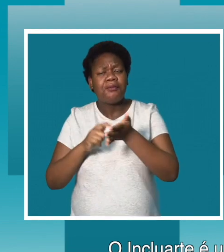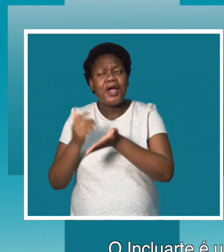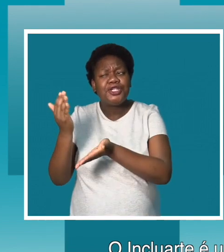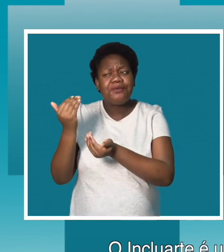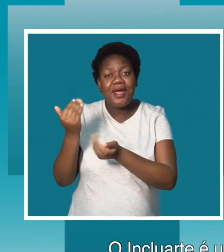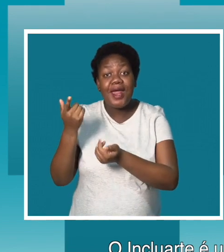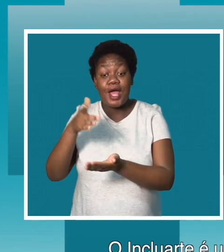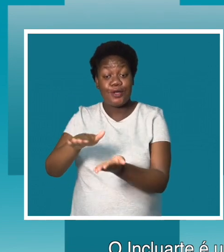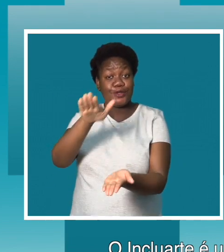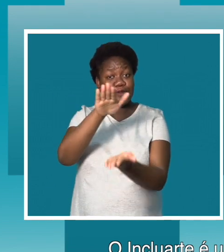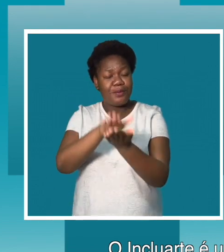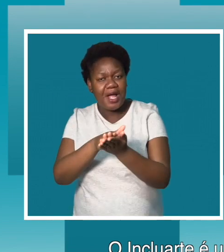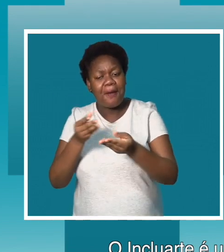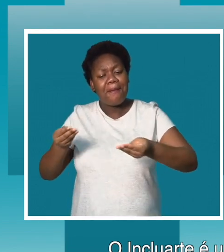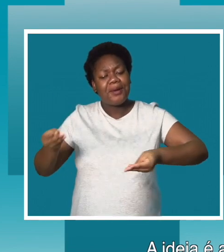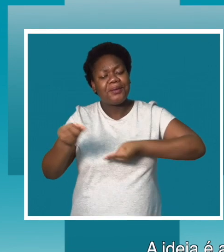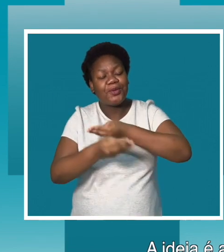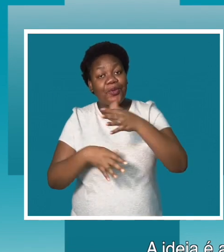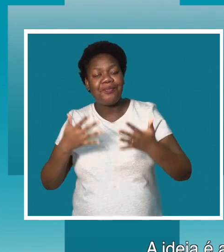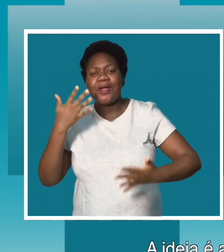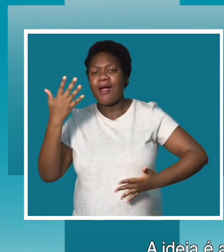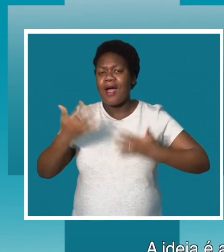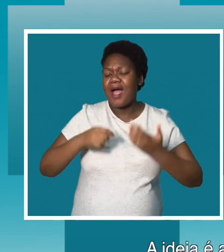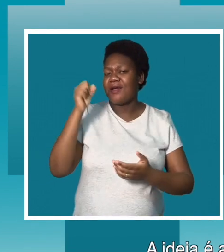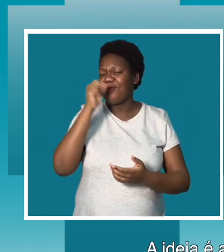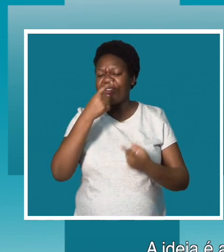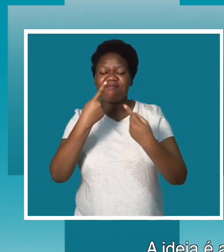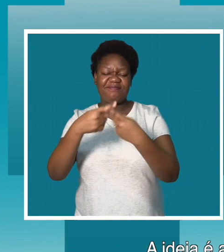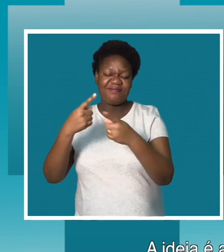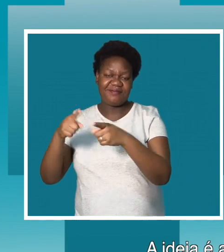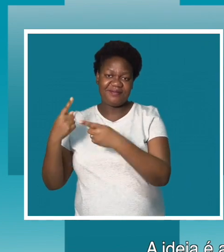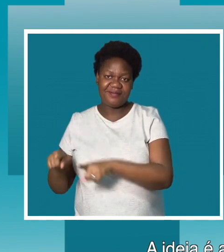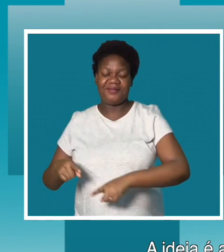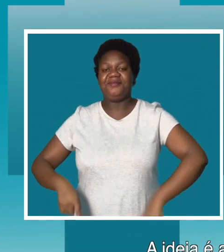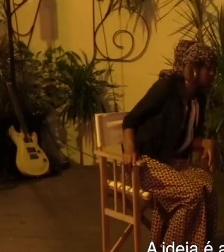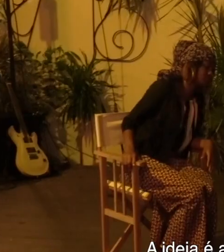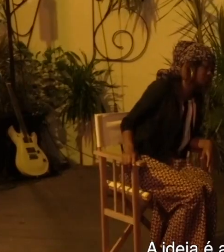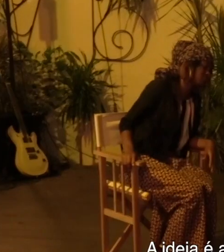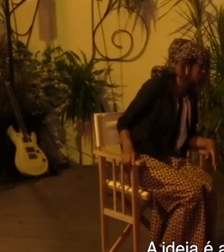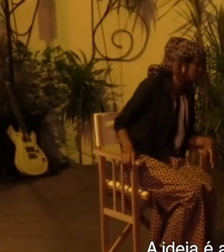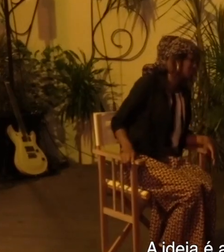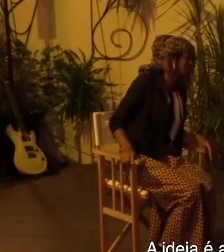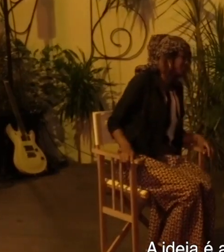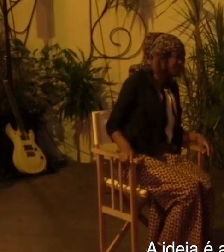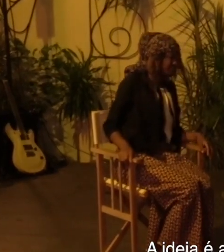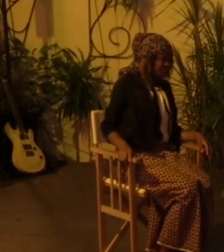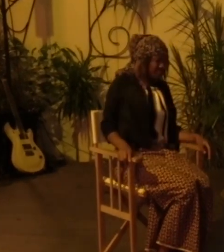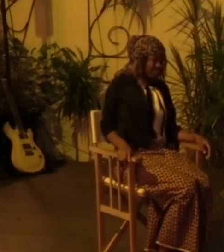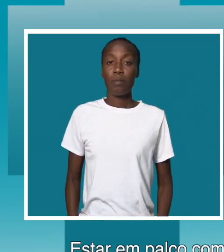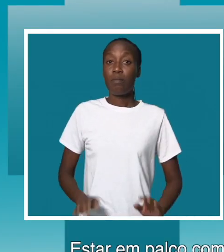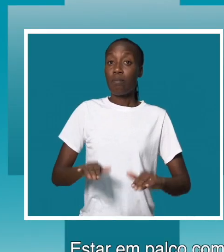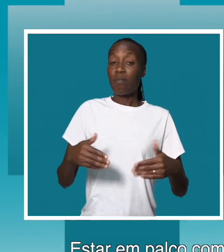e artistas num ambiente inclusivo. A ideia é apoiada e os participantes esperam voltar a partilhar